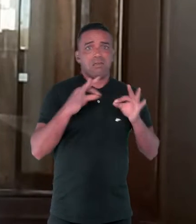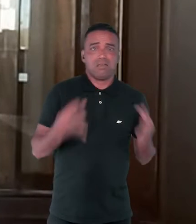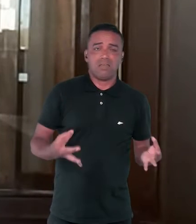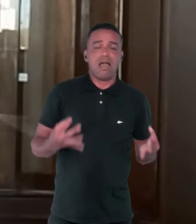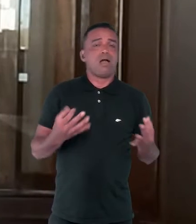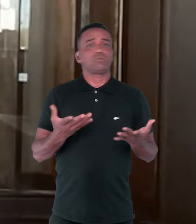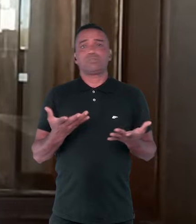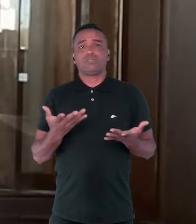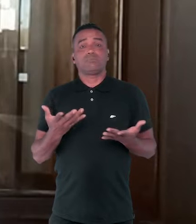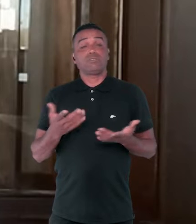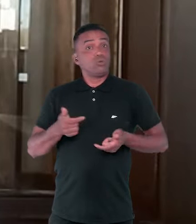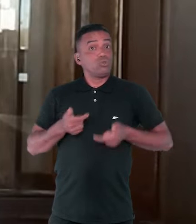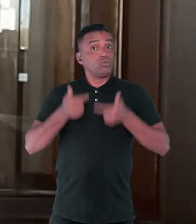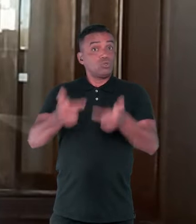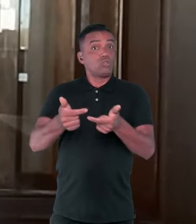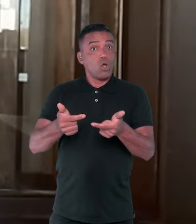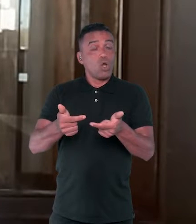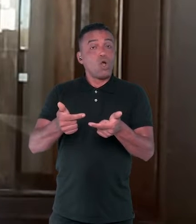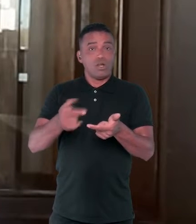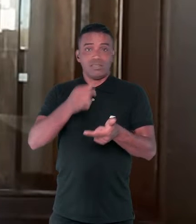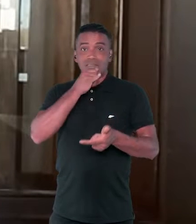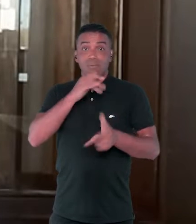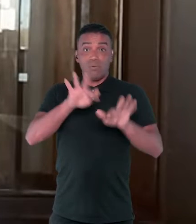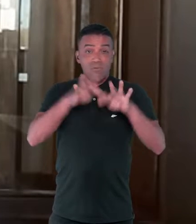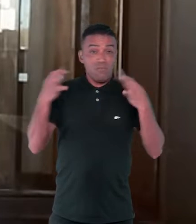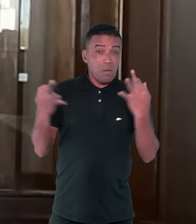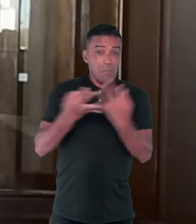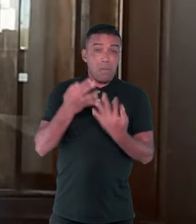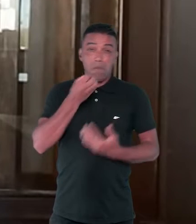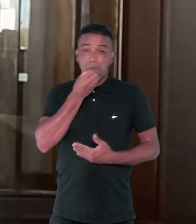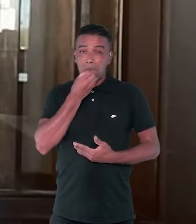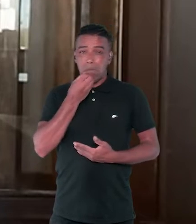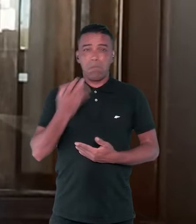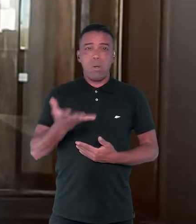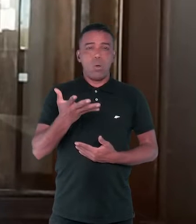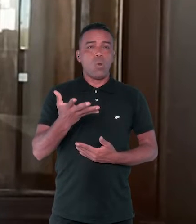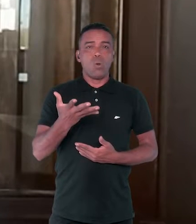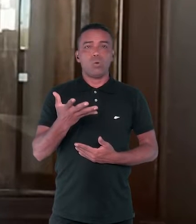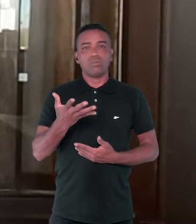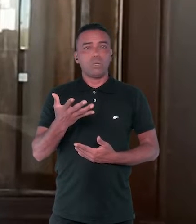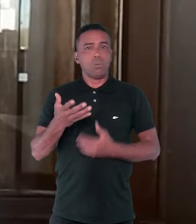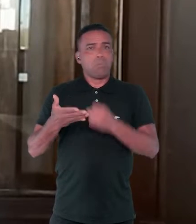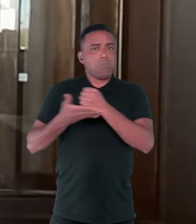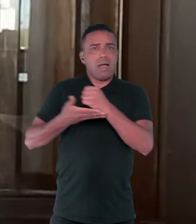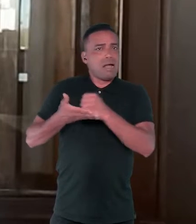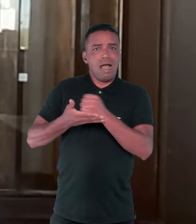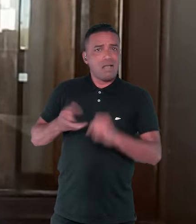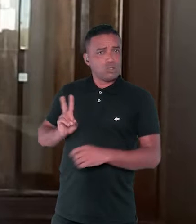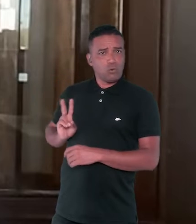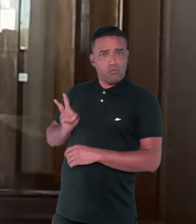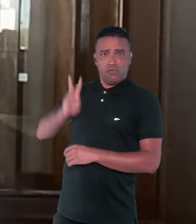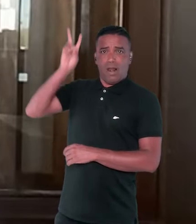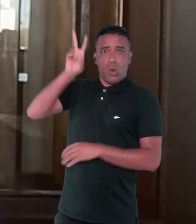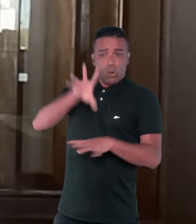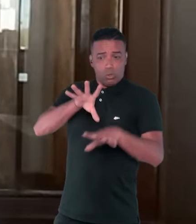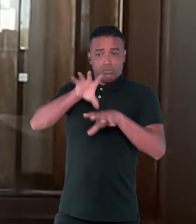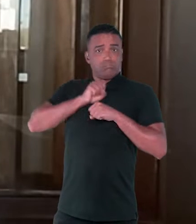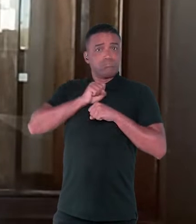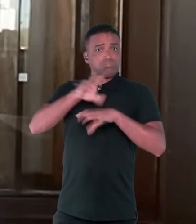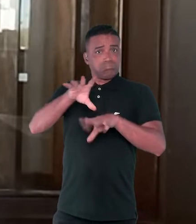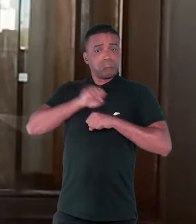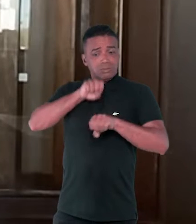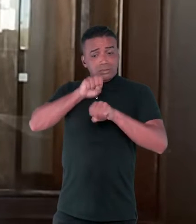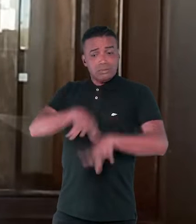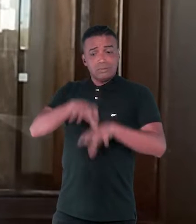se der a sorte de ter um bom berço, né, em que os princípios básicos, os valores básicos lhe sejam ensinados,